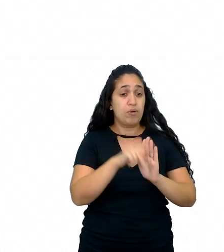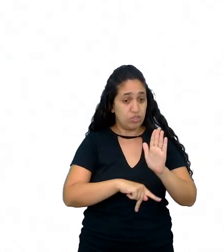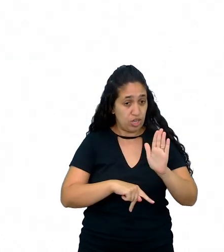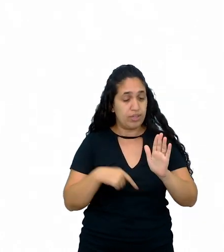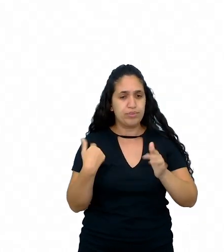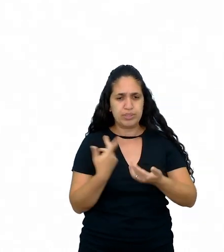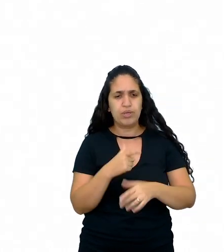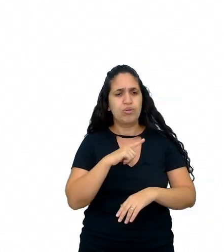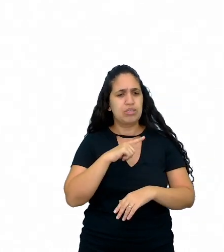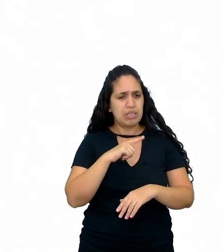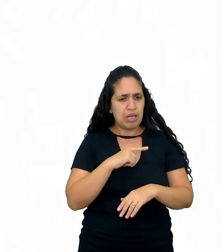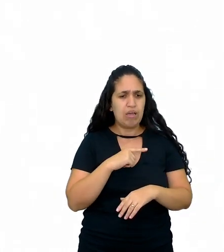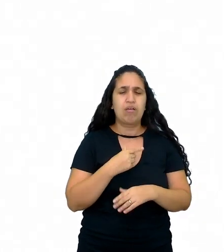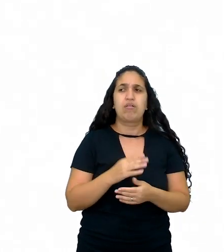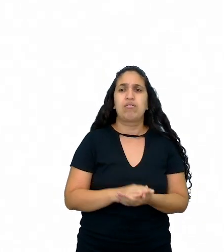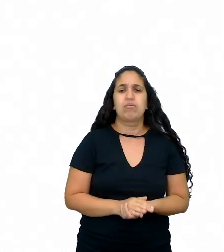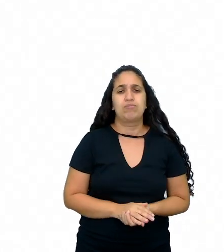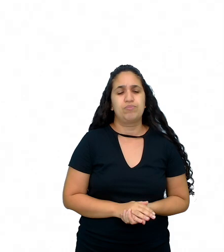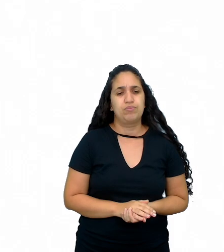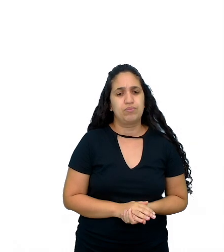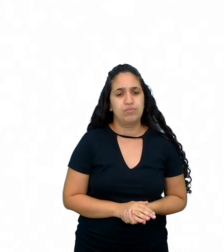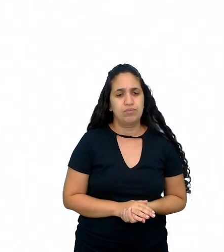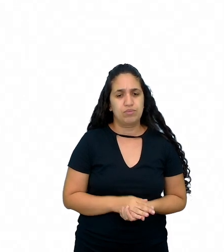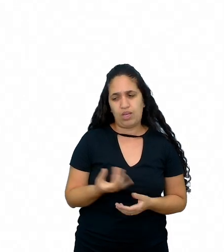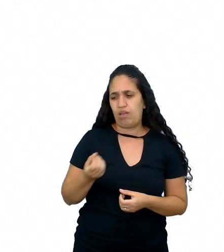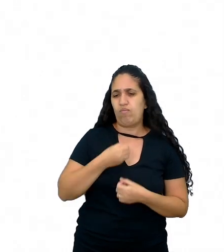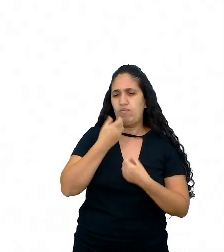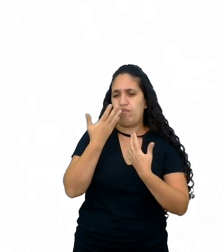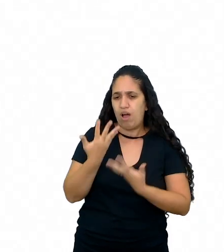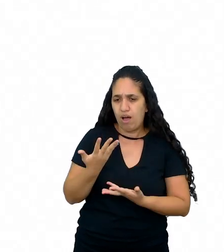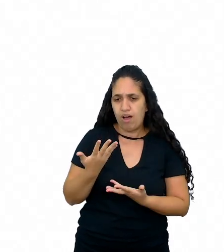né, bastante a fala, né,